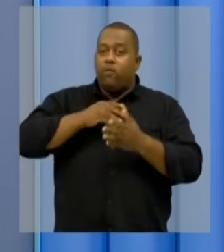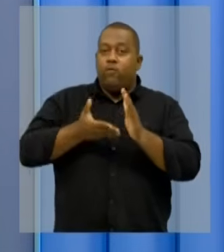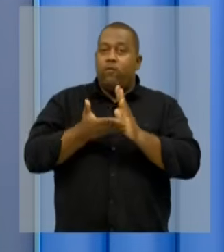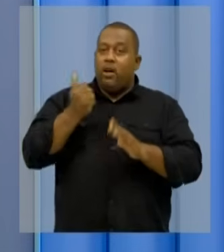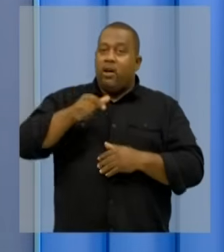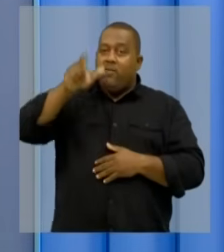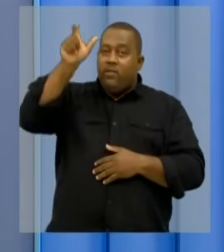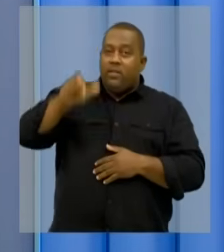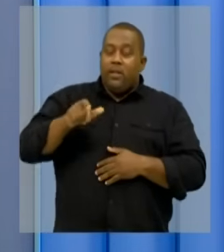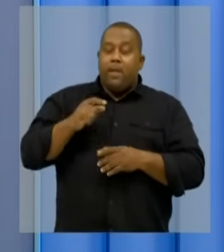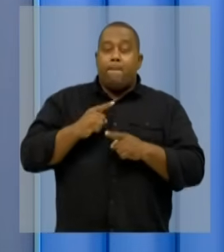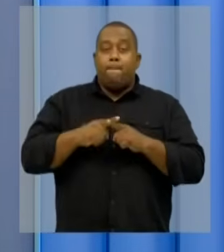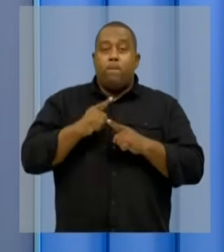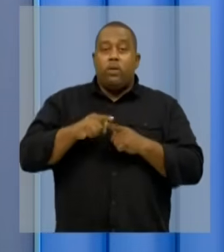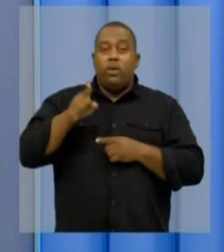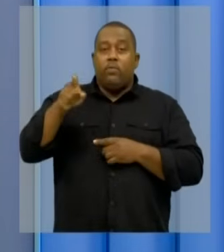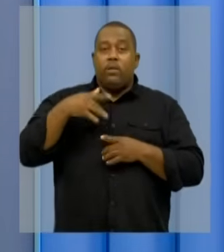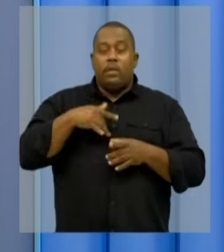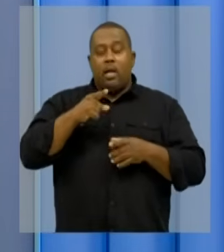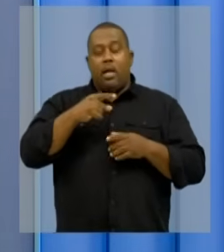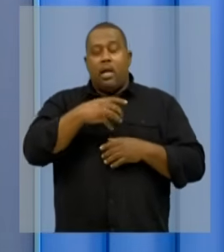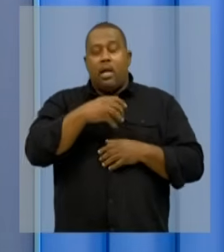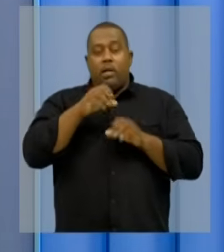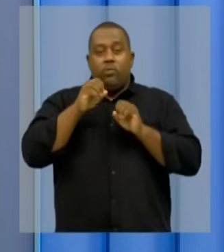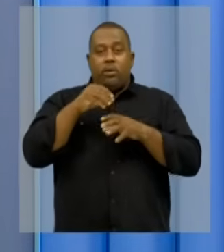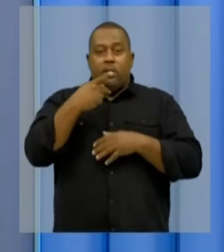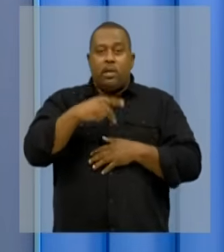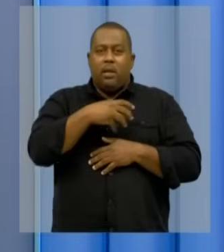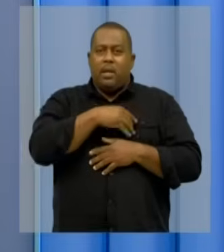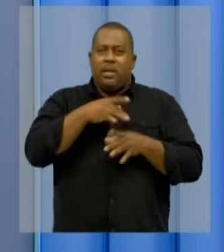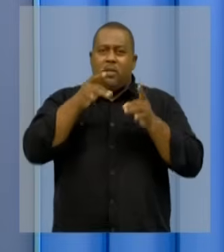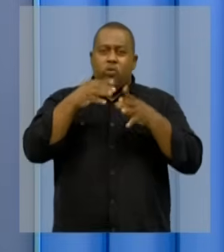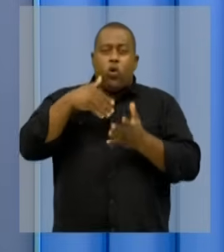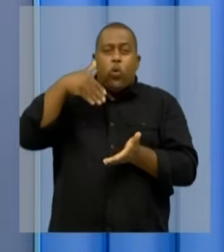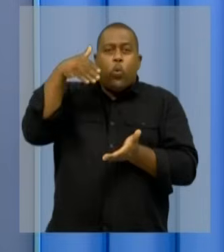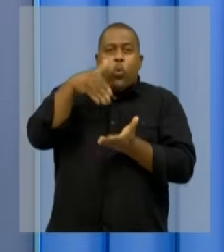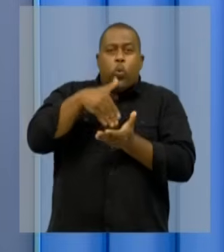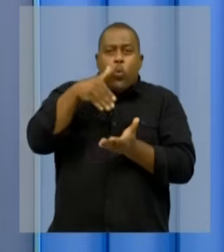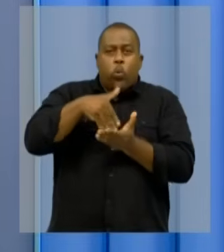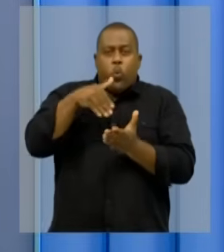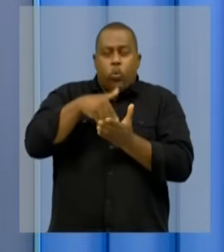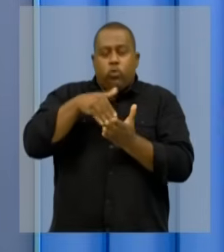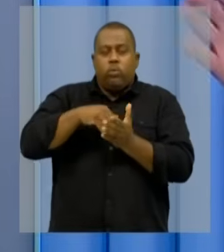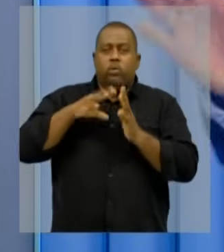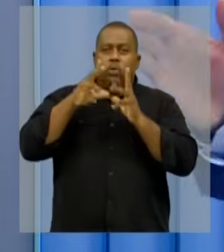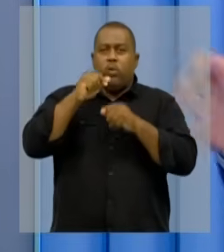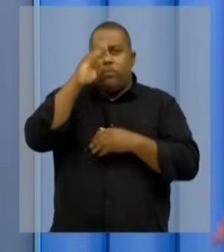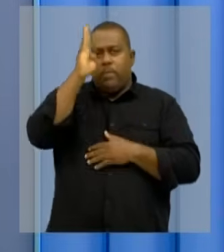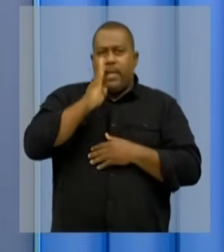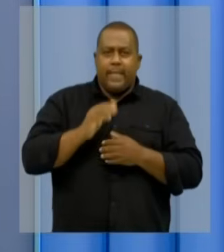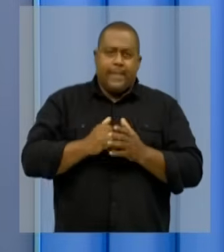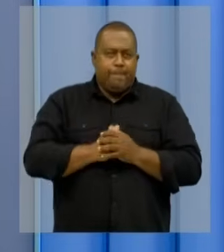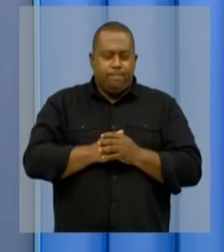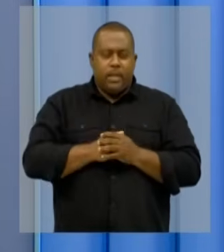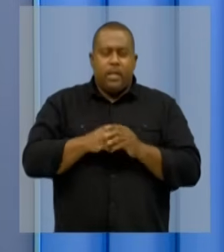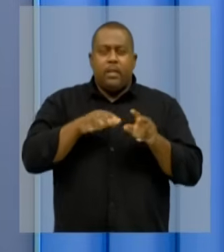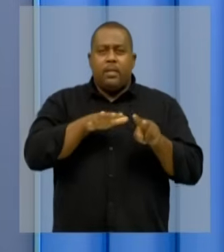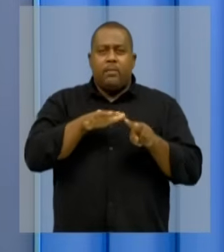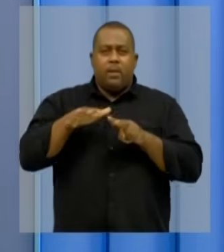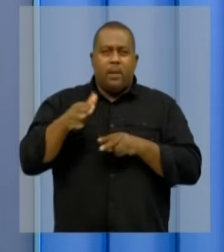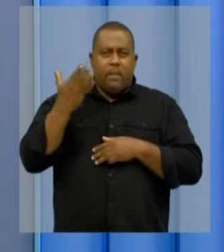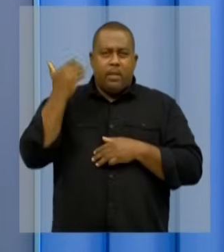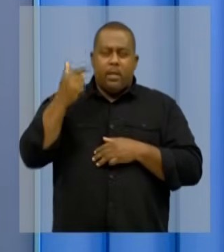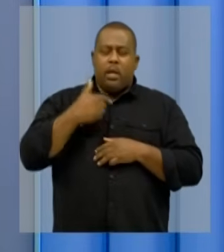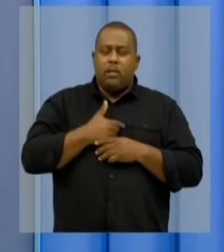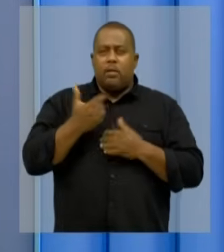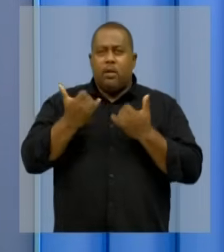quê? Porque deixou a educação da Bahia em um dos últimos lugares de todo o Brasil. Na semana passada, foram